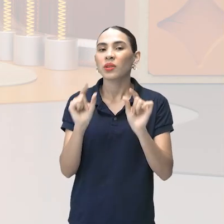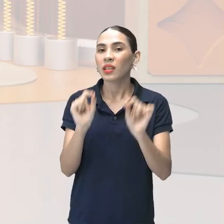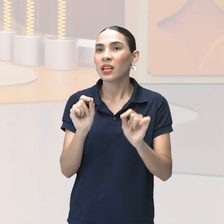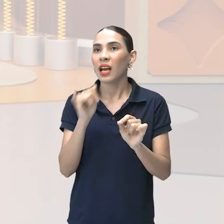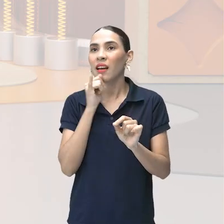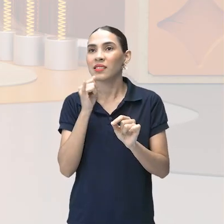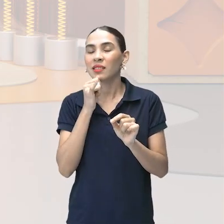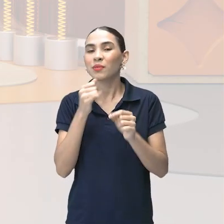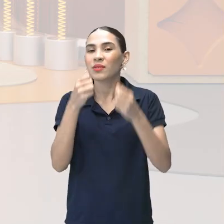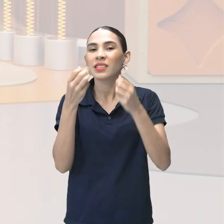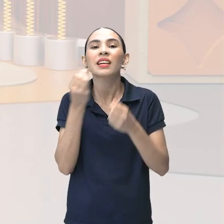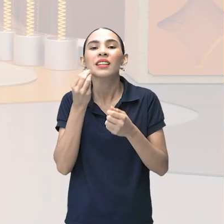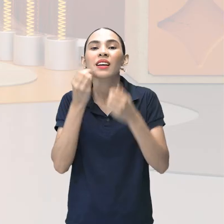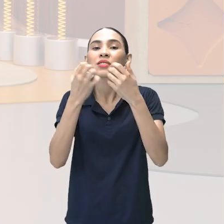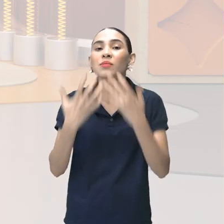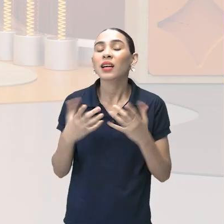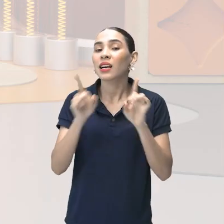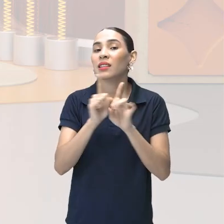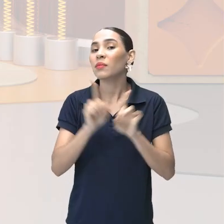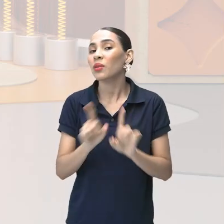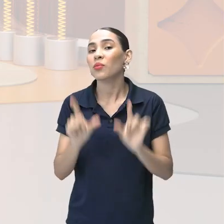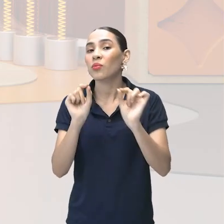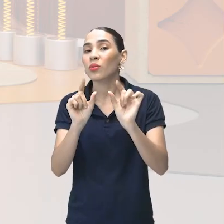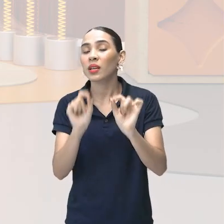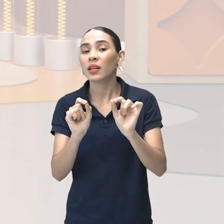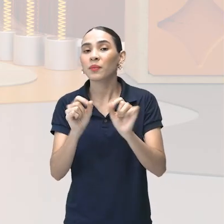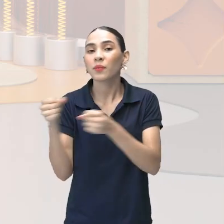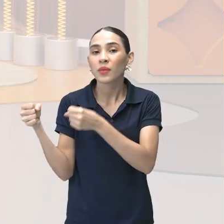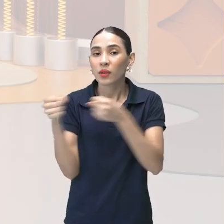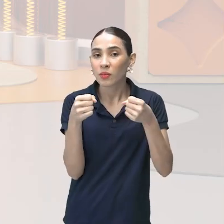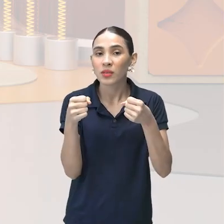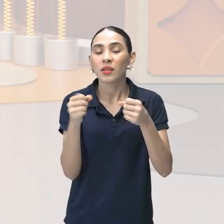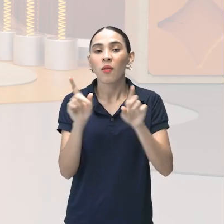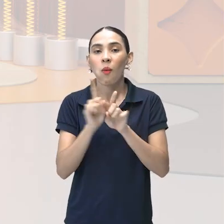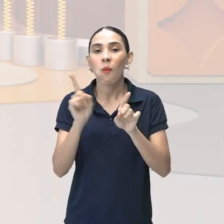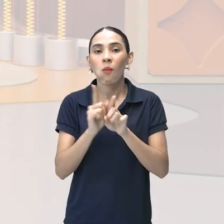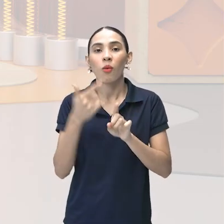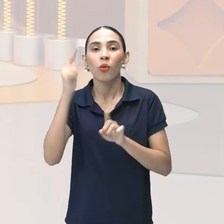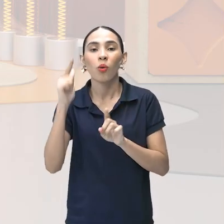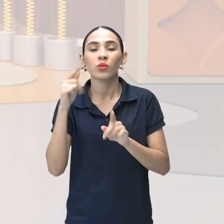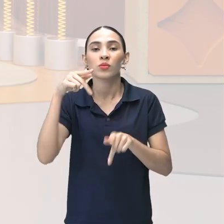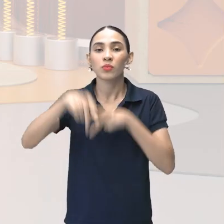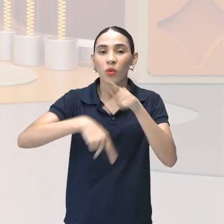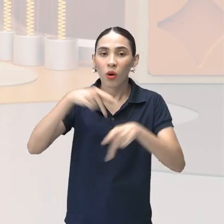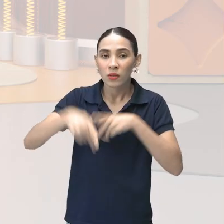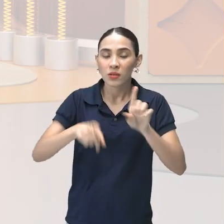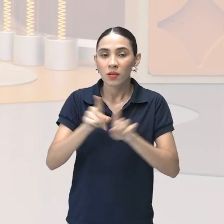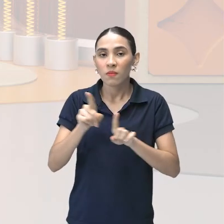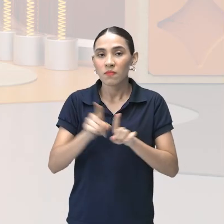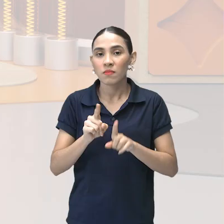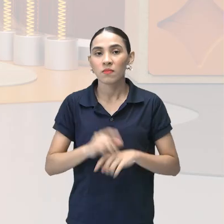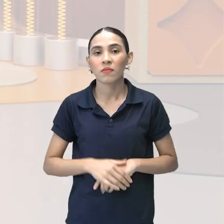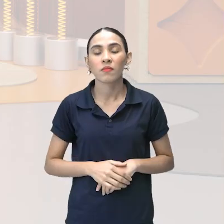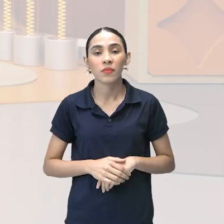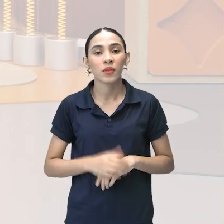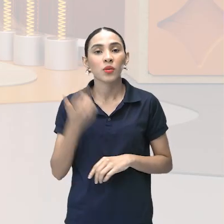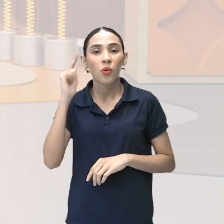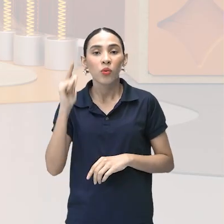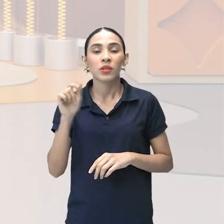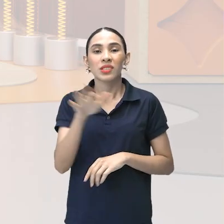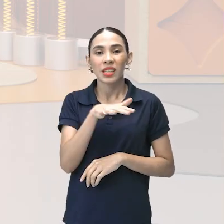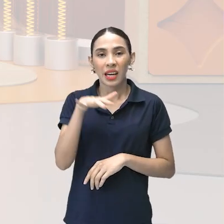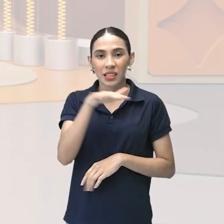de justificar, por assim dizer, o seu domínio sobre outras civilizações, sobre outros povos e